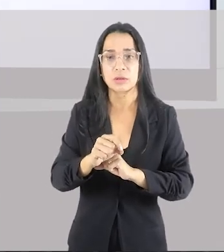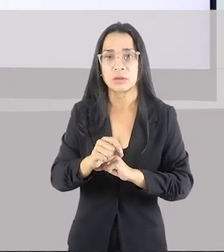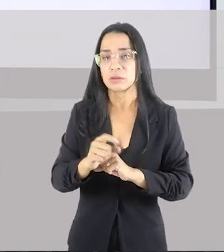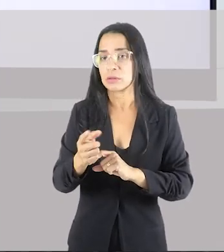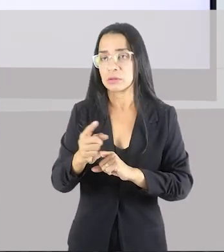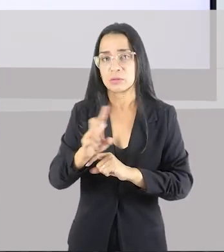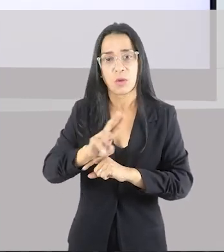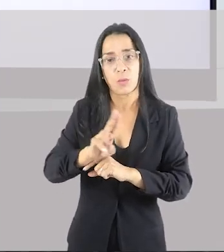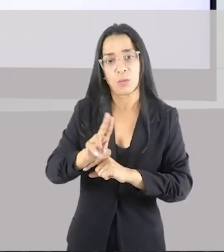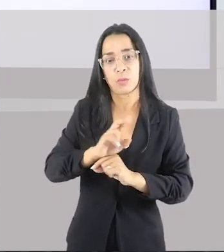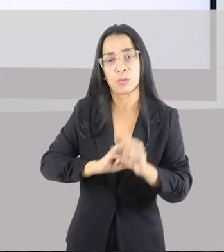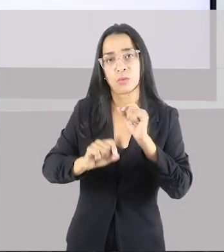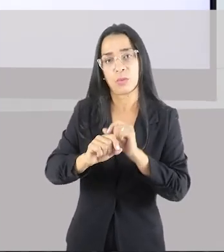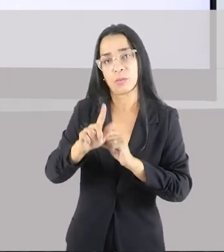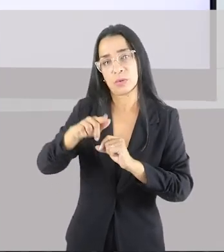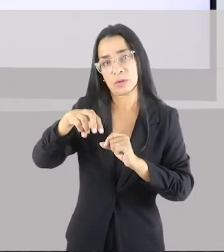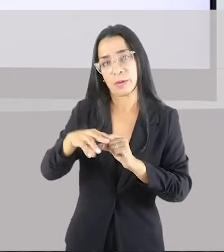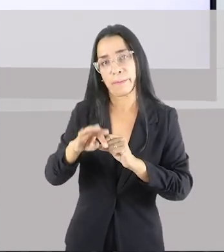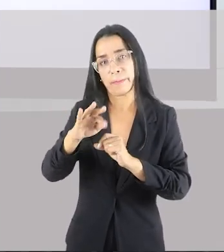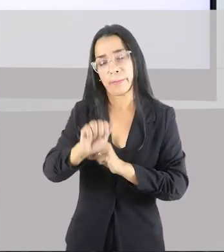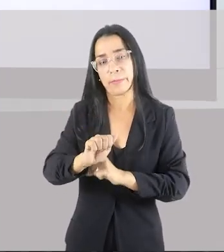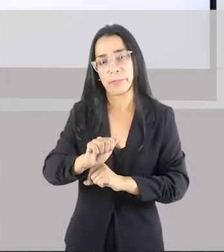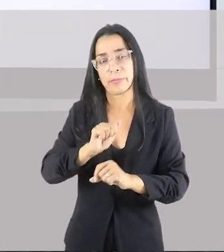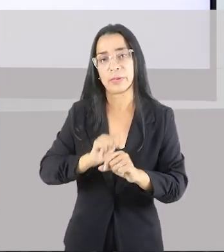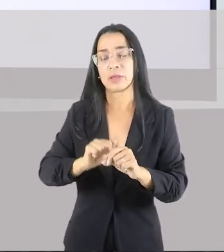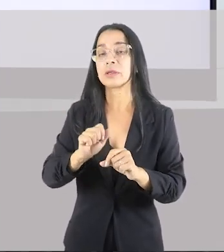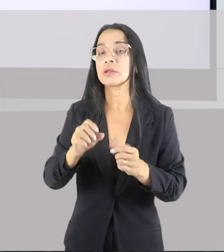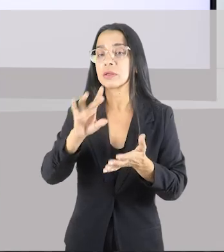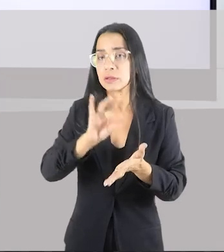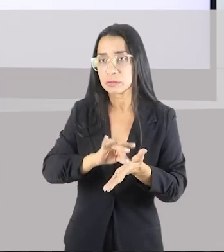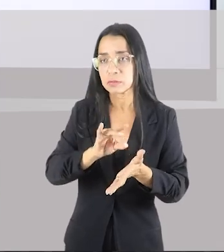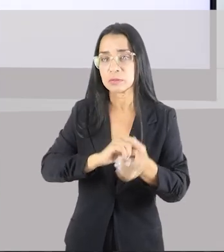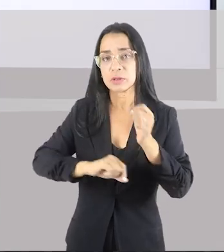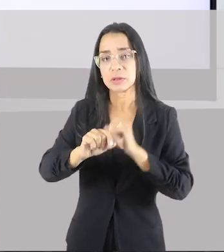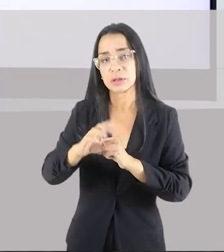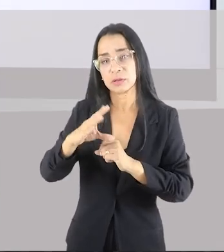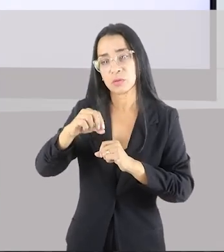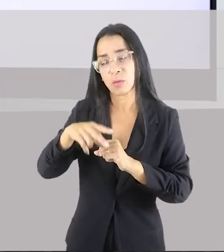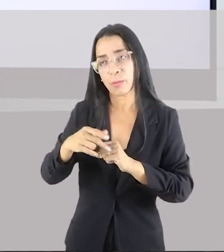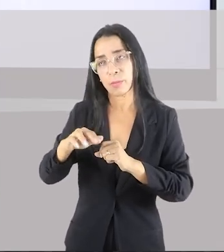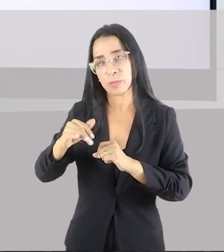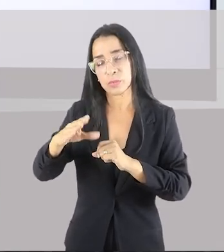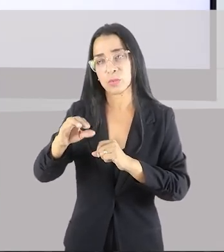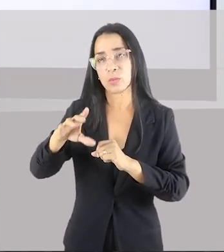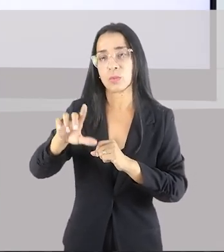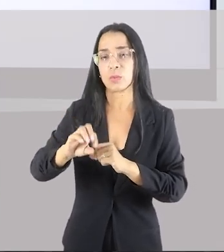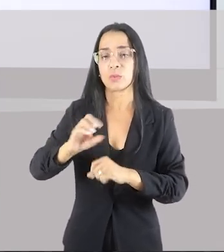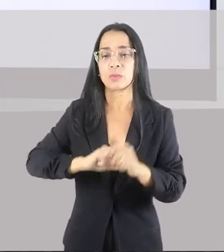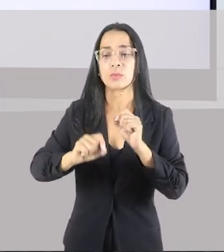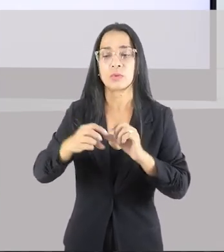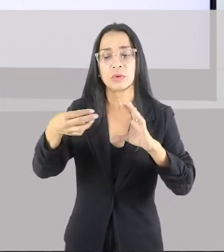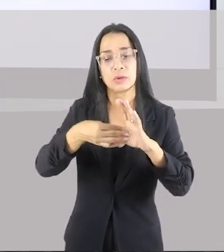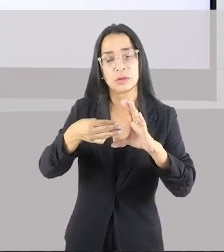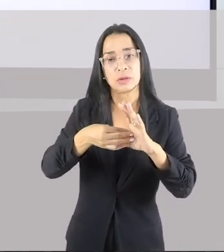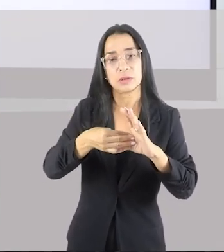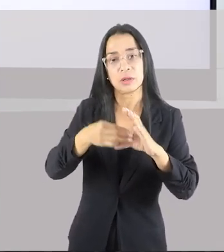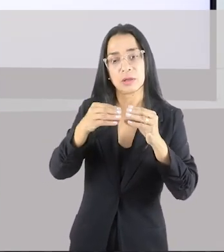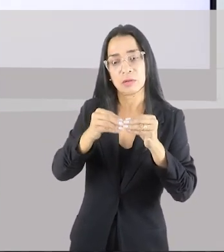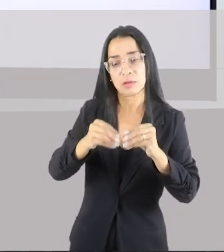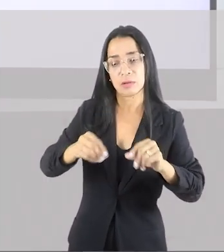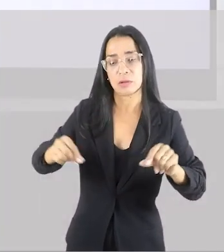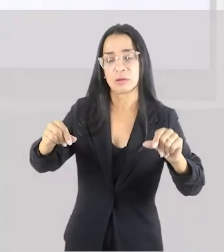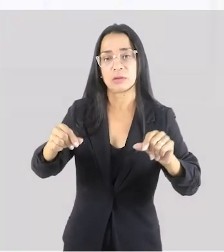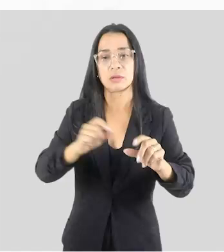não vai dar o nome para elas de gameta feminino. Elas vão ser, de fato, um corpúsculo, né? Ali uma célula que vai